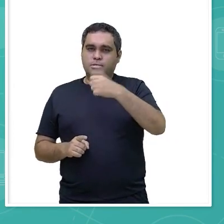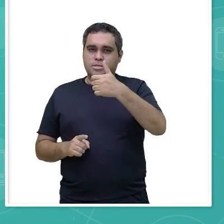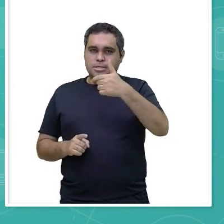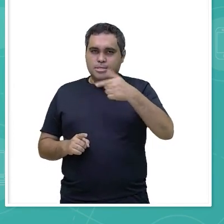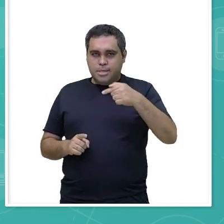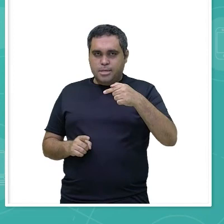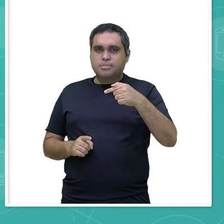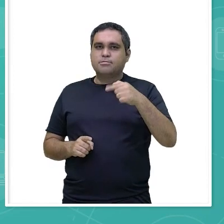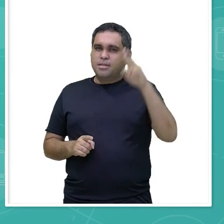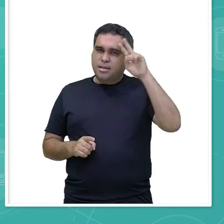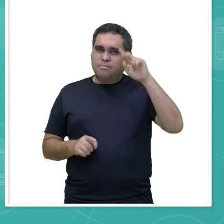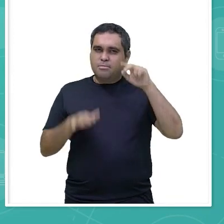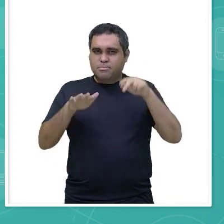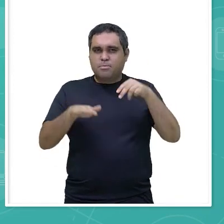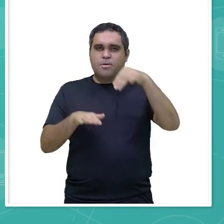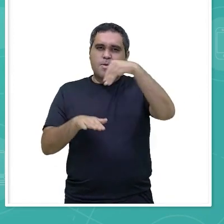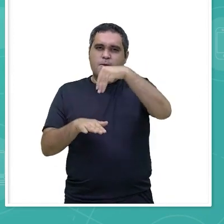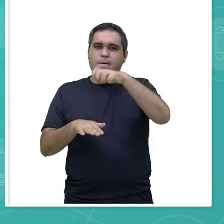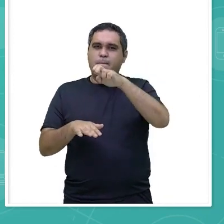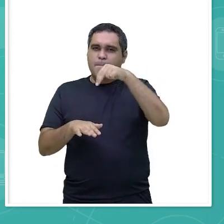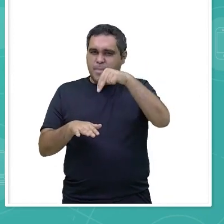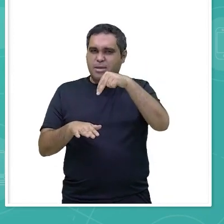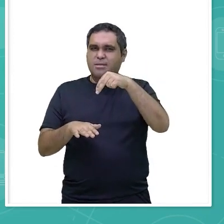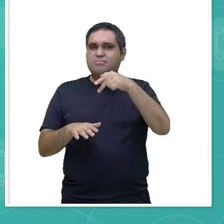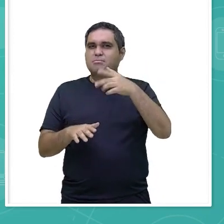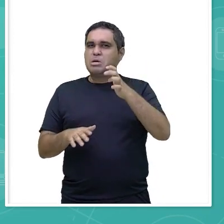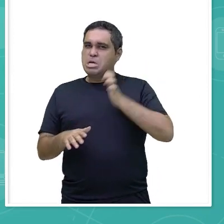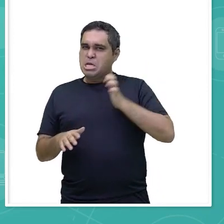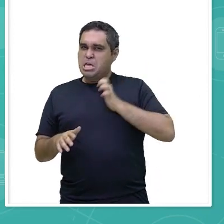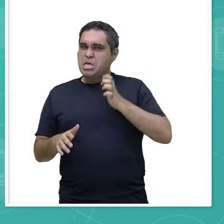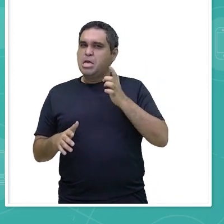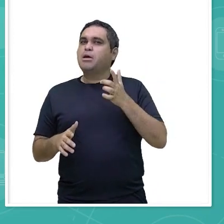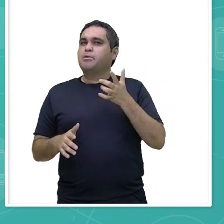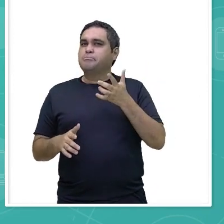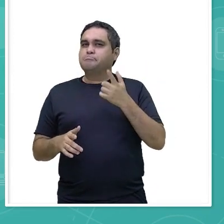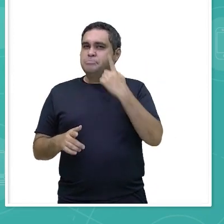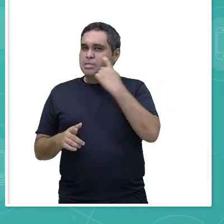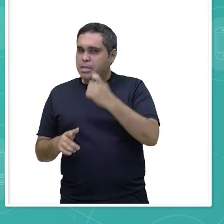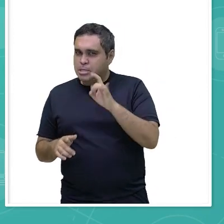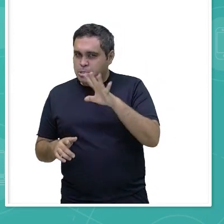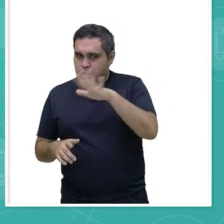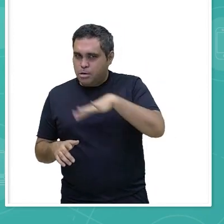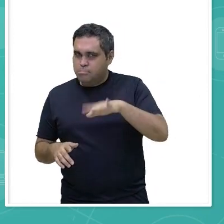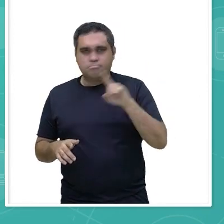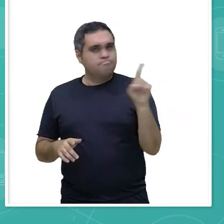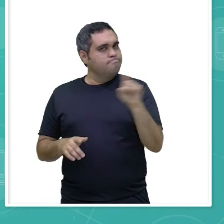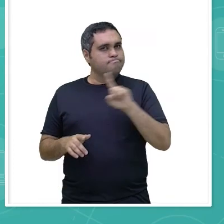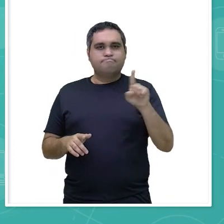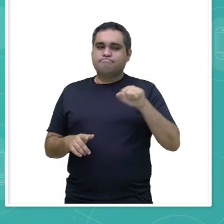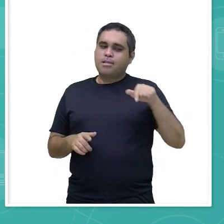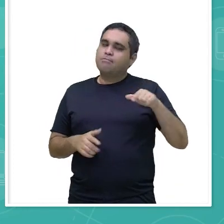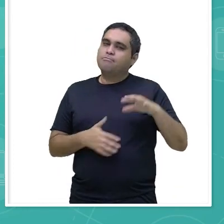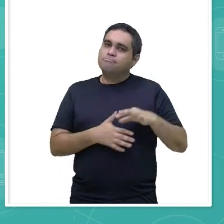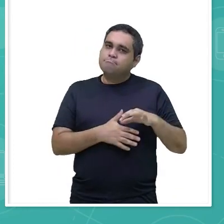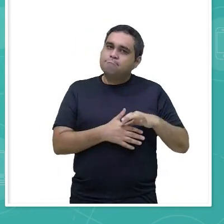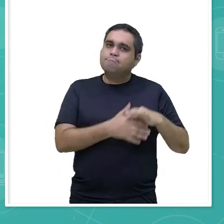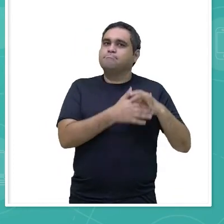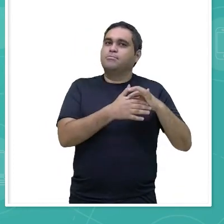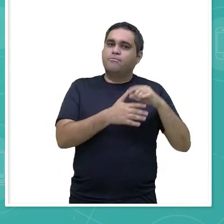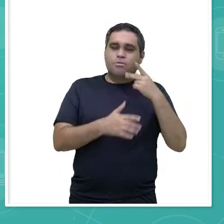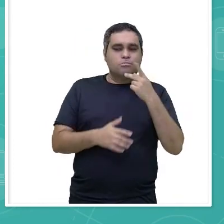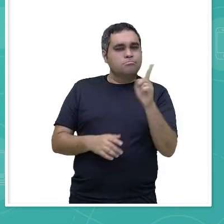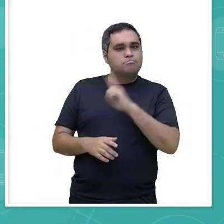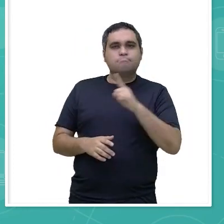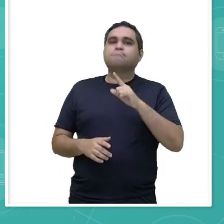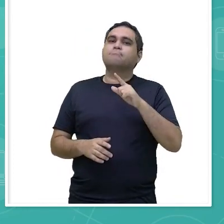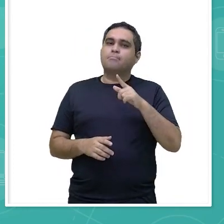colados com a burguesia. Não, a gente vai ter que fazer isso diferente, certo? Obviamente que eu também trouxe uma orientação para vocês, mas também